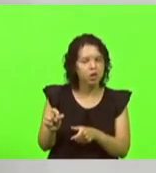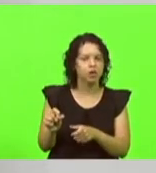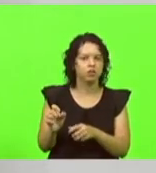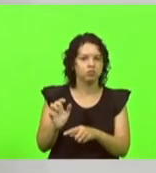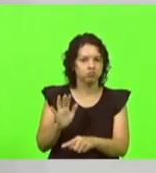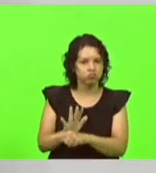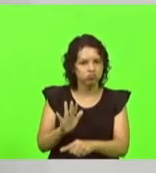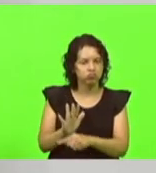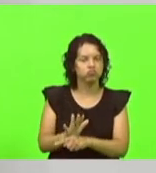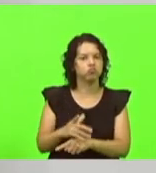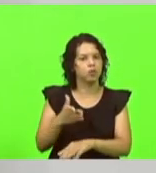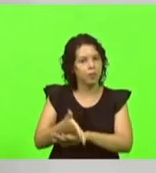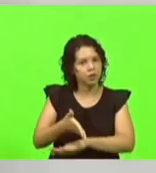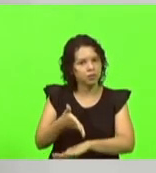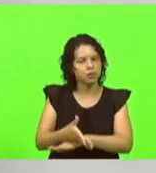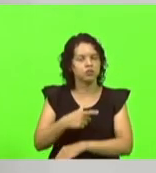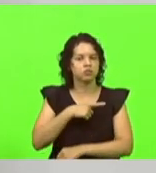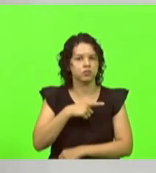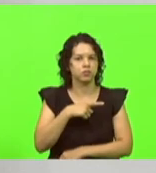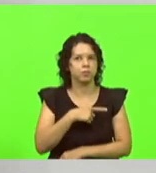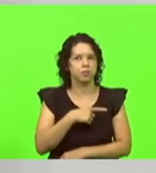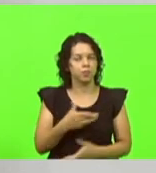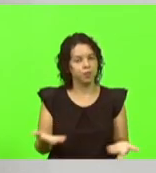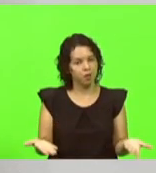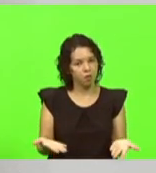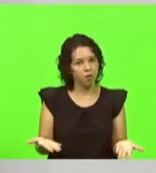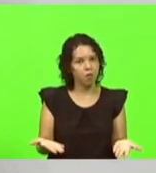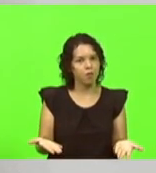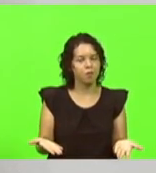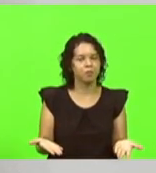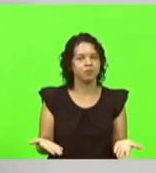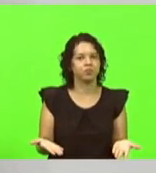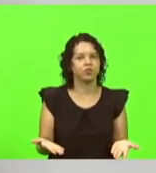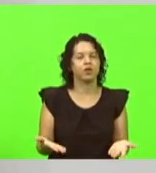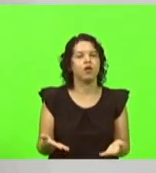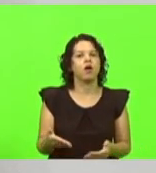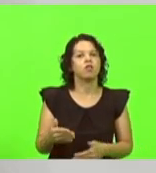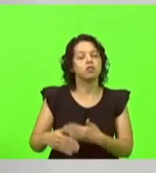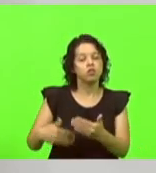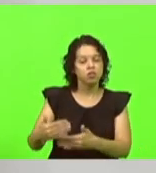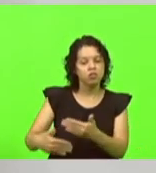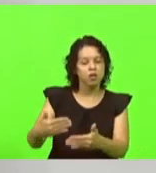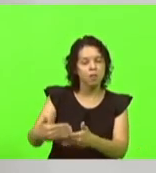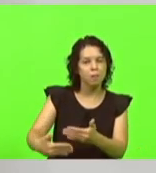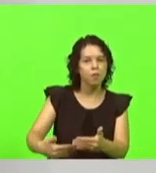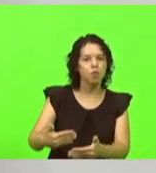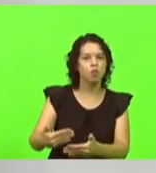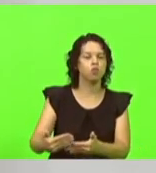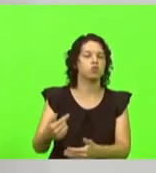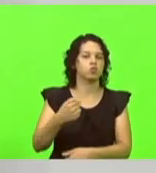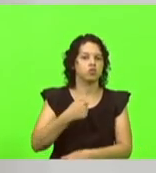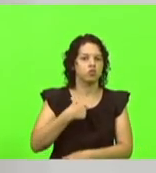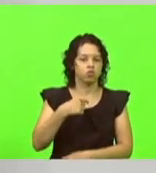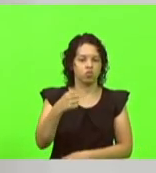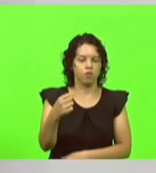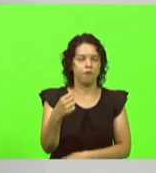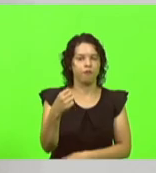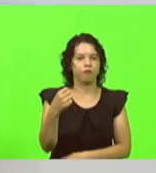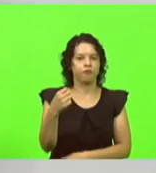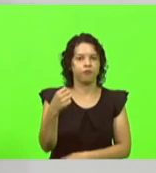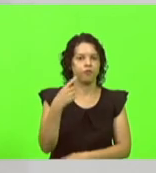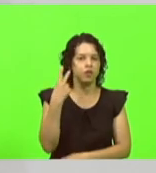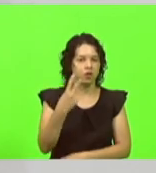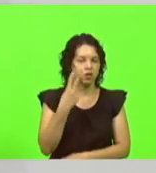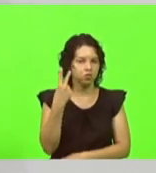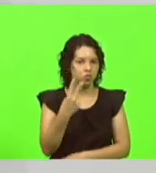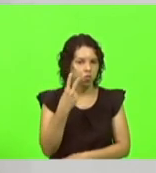Chegou o momento de ser vereador em Concórdia. Fui vereador por 6 anos.